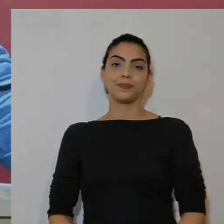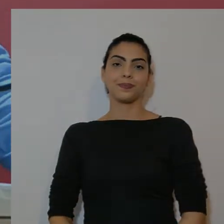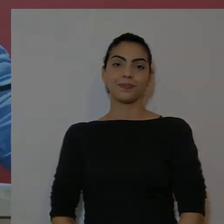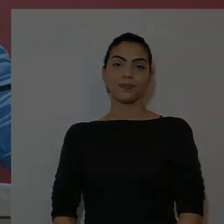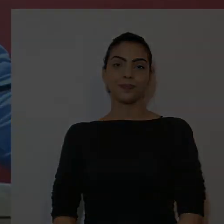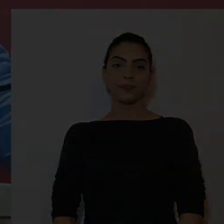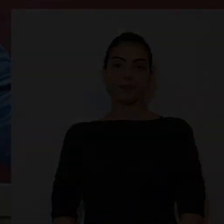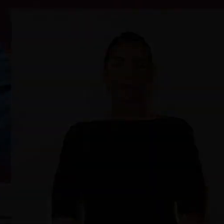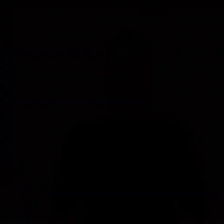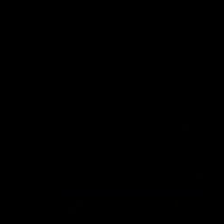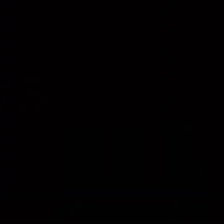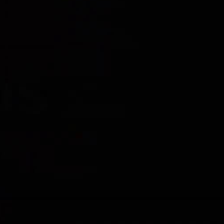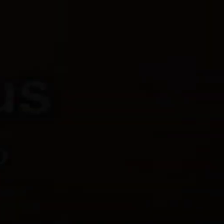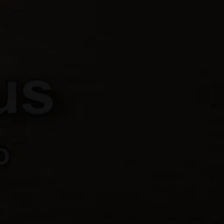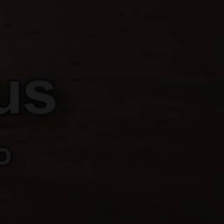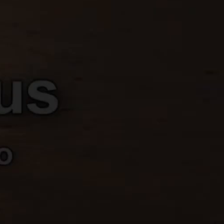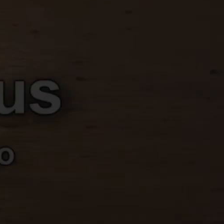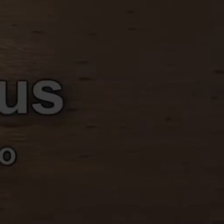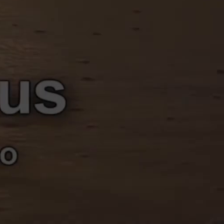abençoe.